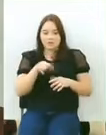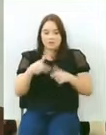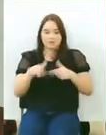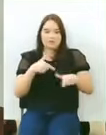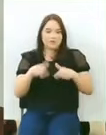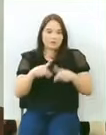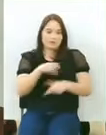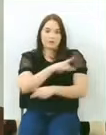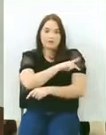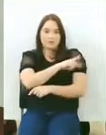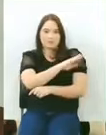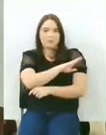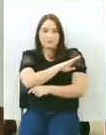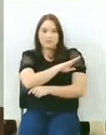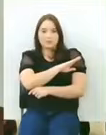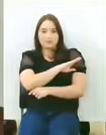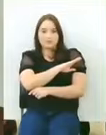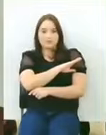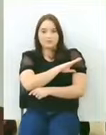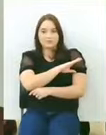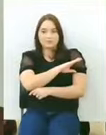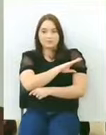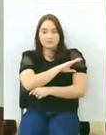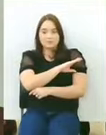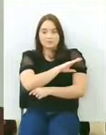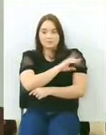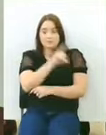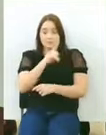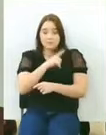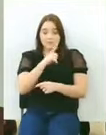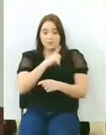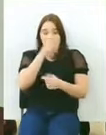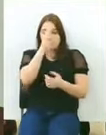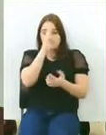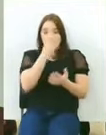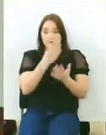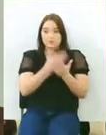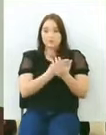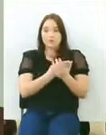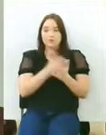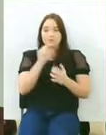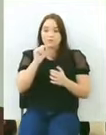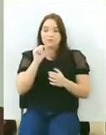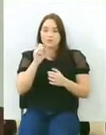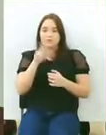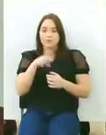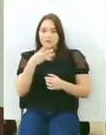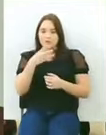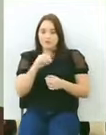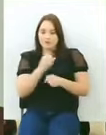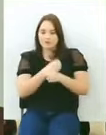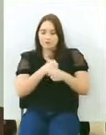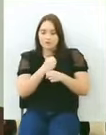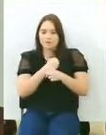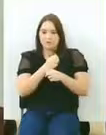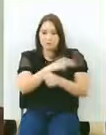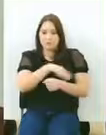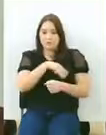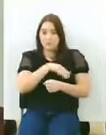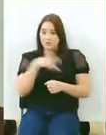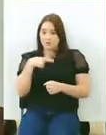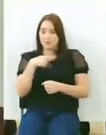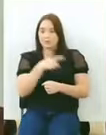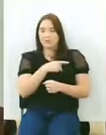que trabalham como presbíteros. Eu creio e tenho descoberto isso nos meus 30 anos de ministério, que